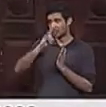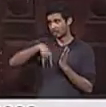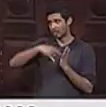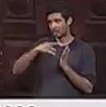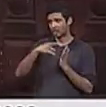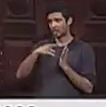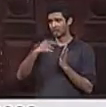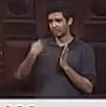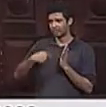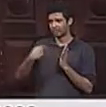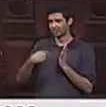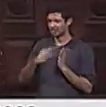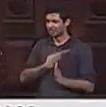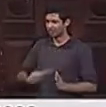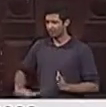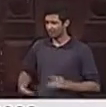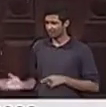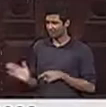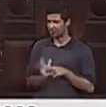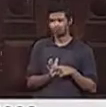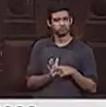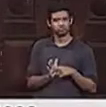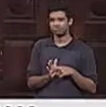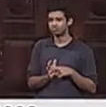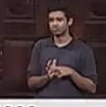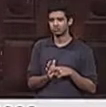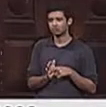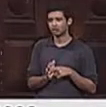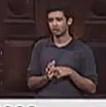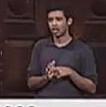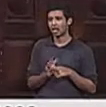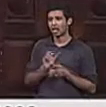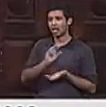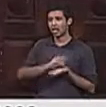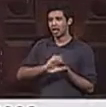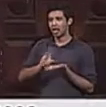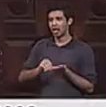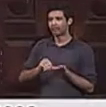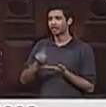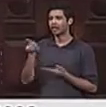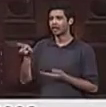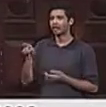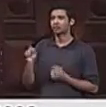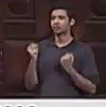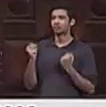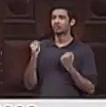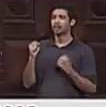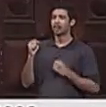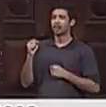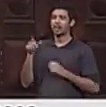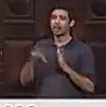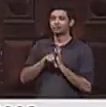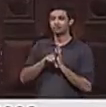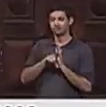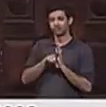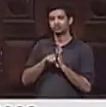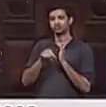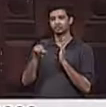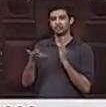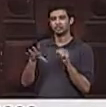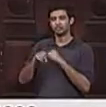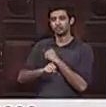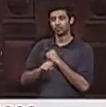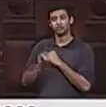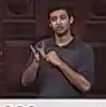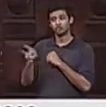de sanção governamental, é ato do Poder Legislativo. Se ele aprovar, ele mesmo a promulga. Portanto, é bom dizer